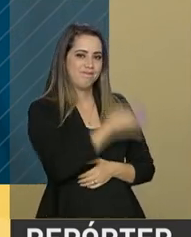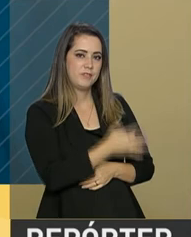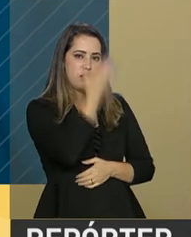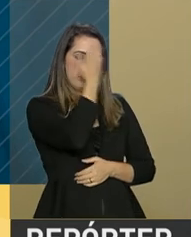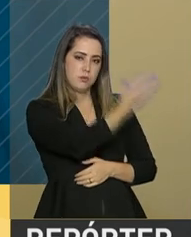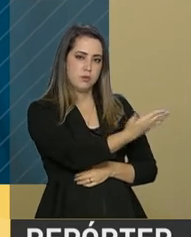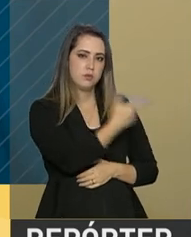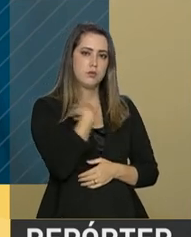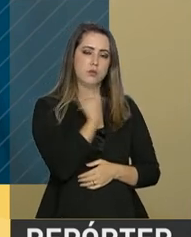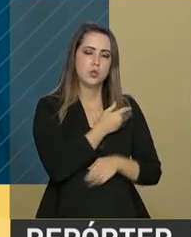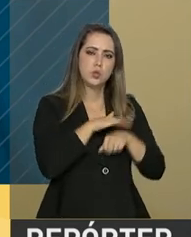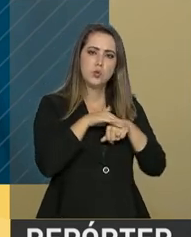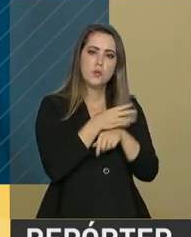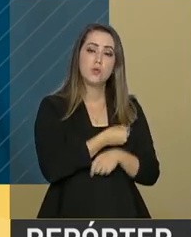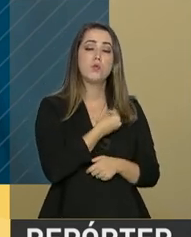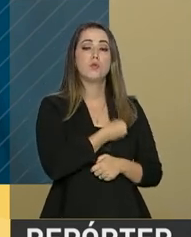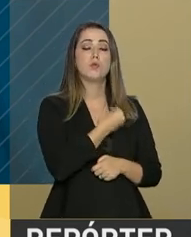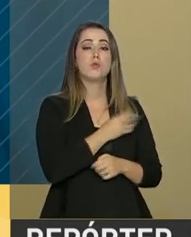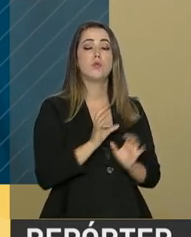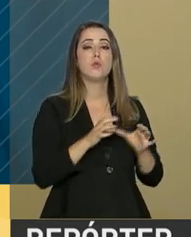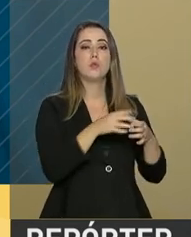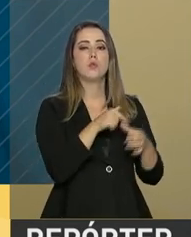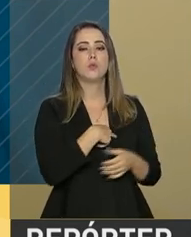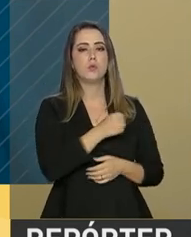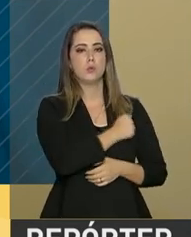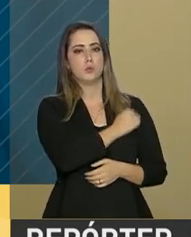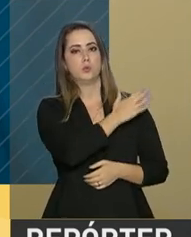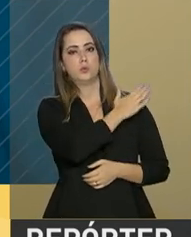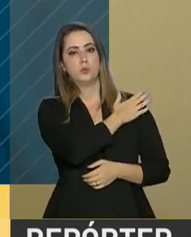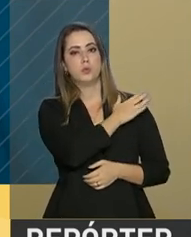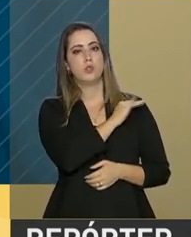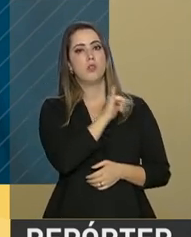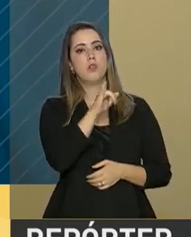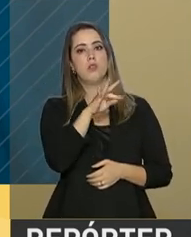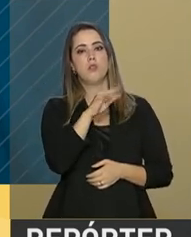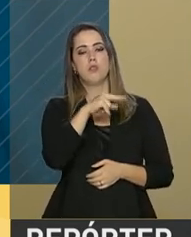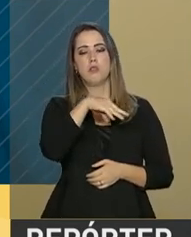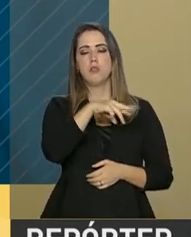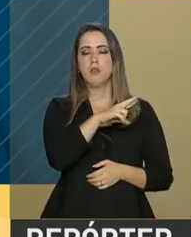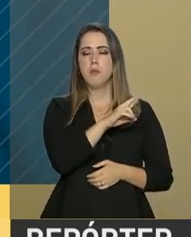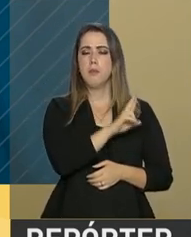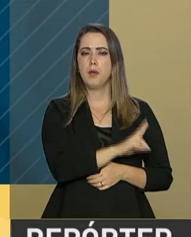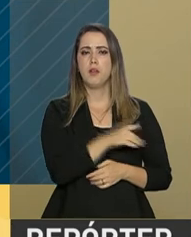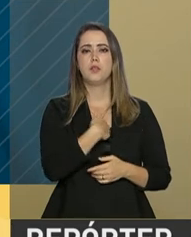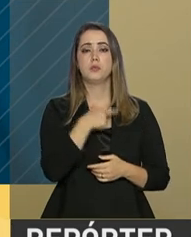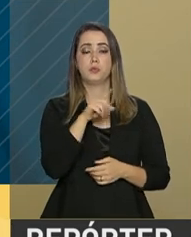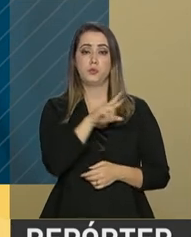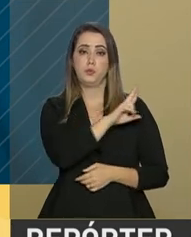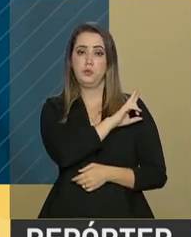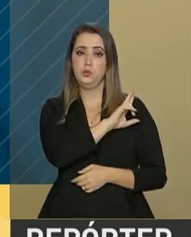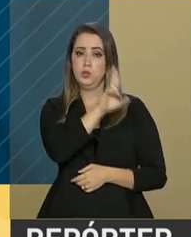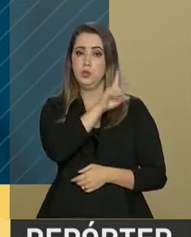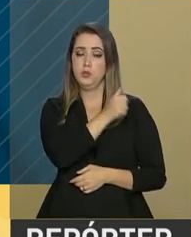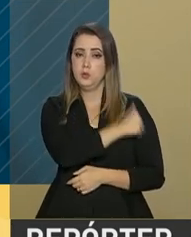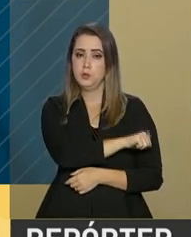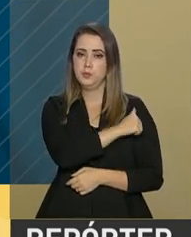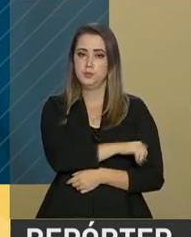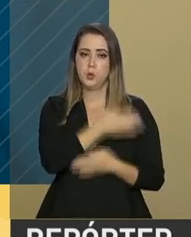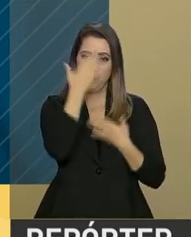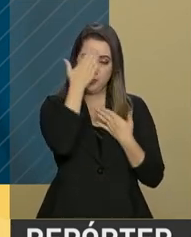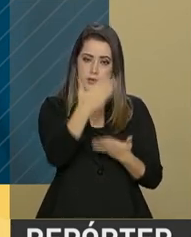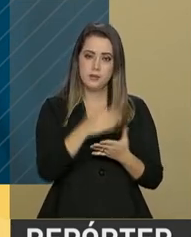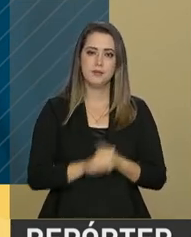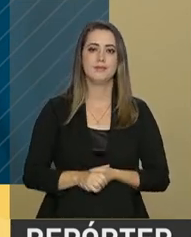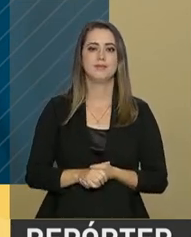agradece muito nós conversamos ao vivo com o coronel roberto e tamar porta voz do gabinete de intervenção federal no rio de janeiro muito obrigado pelos esclarecimentos